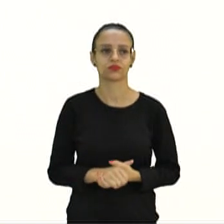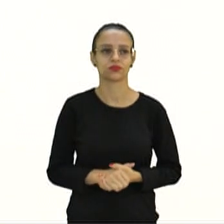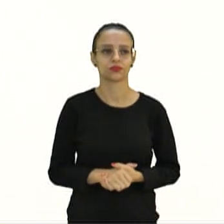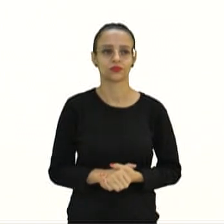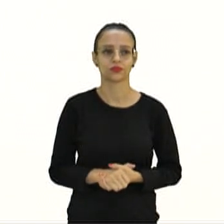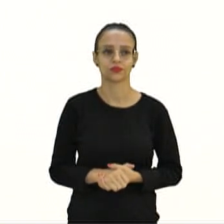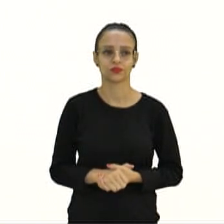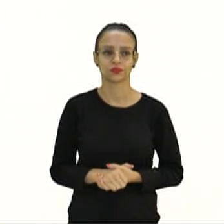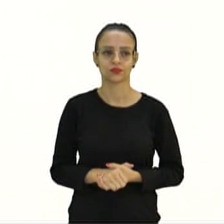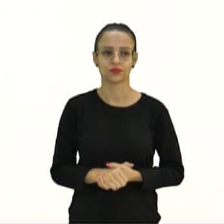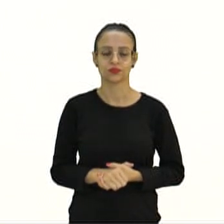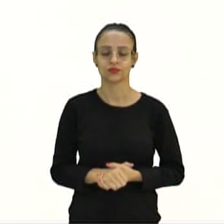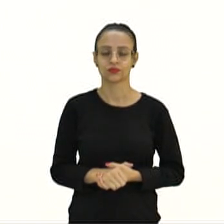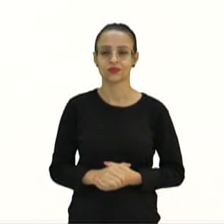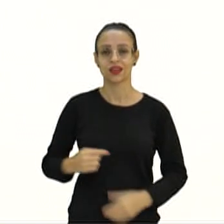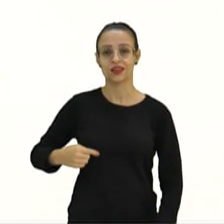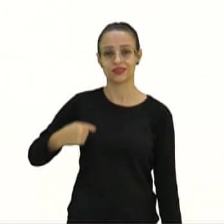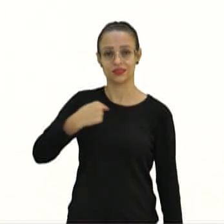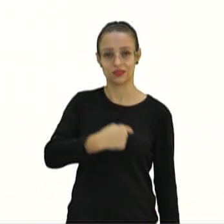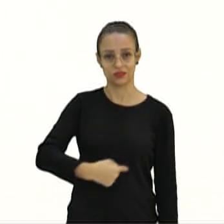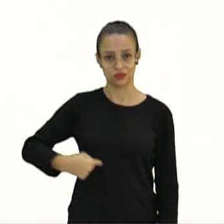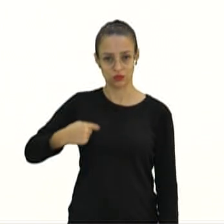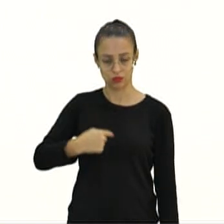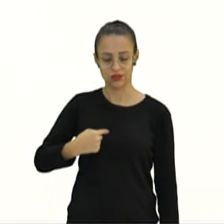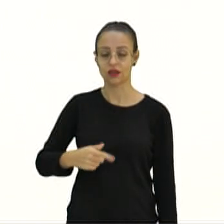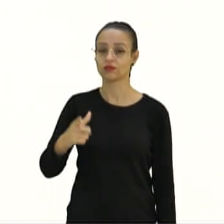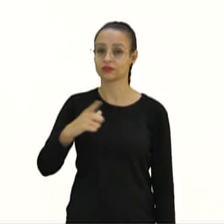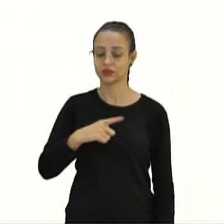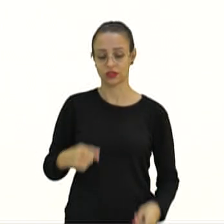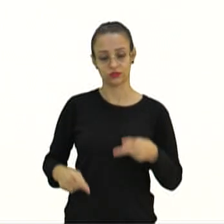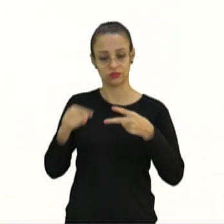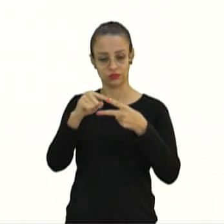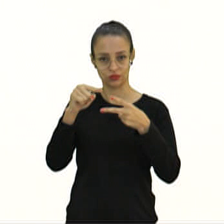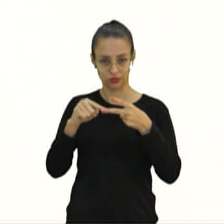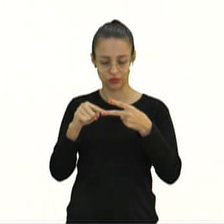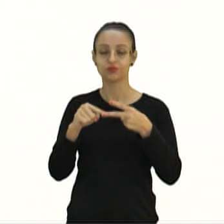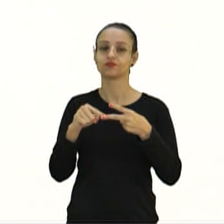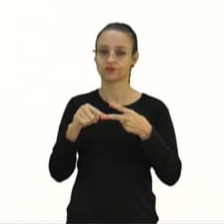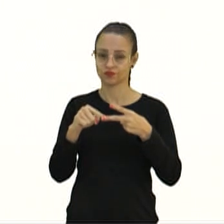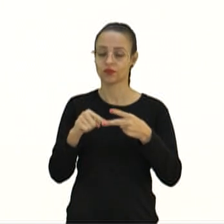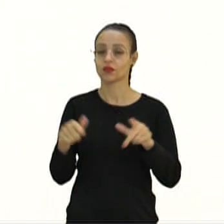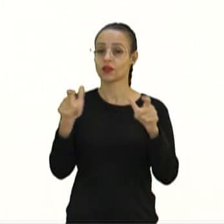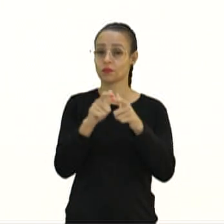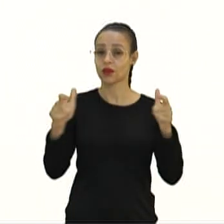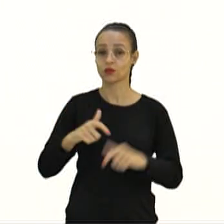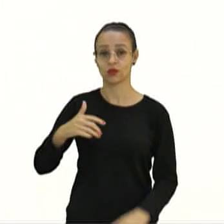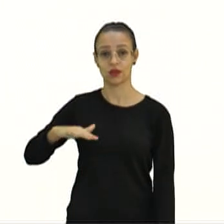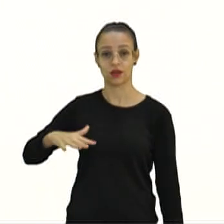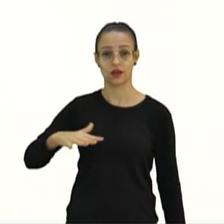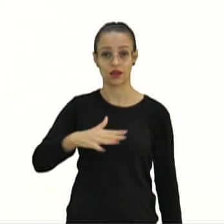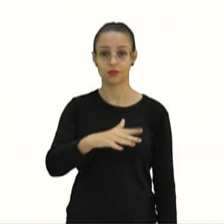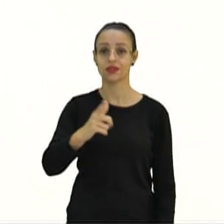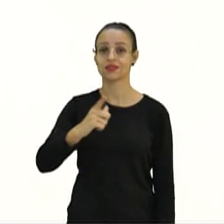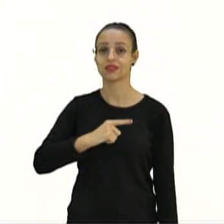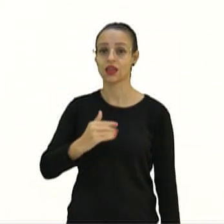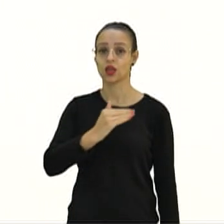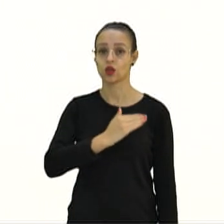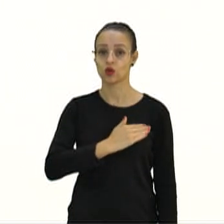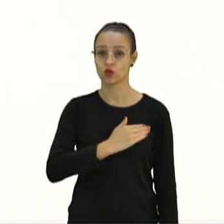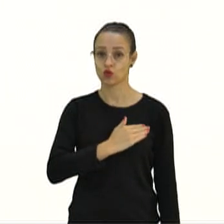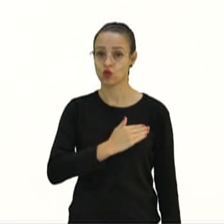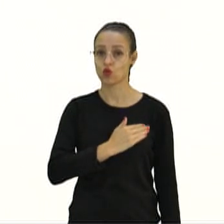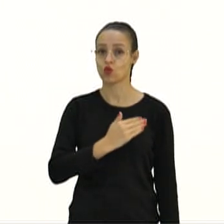Quando a gente fala de circulação nos répteis, a gente tem duas coisas para pensar. A maioria dos répteis tem o coração com